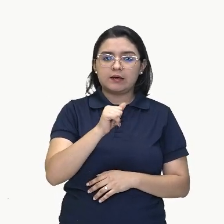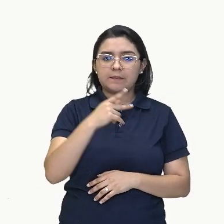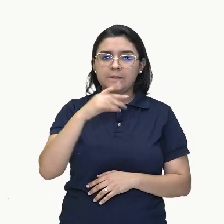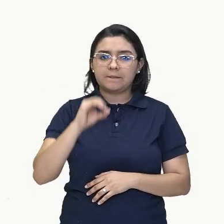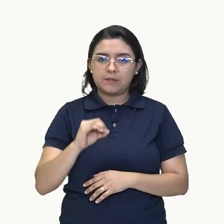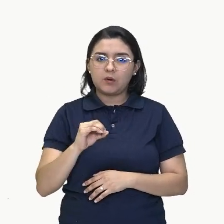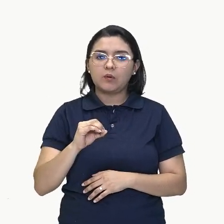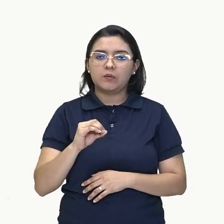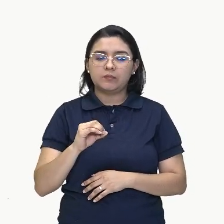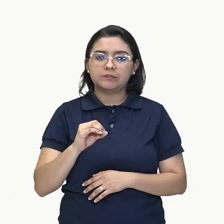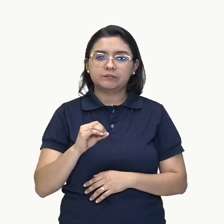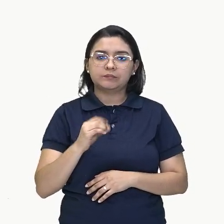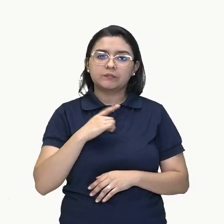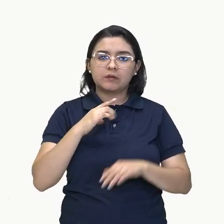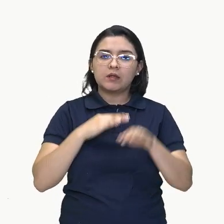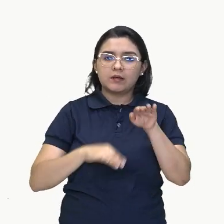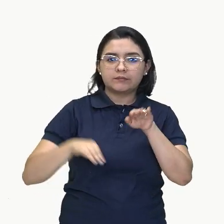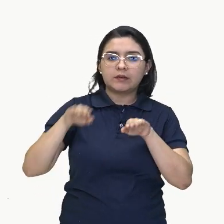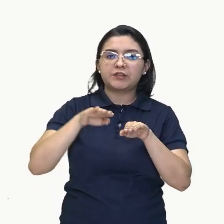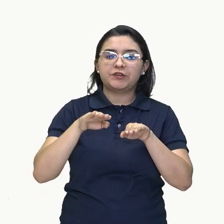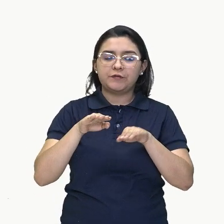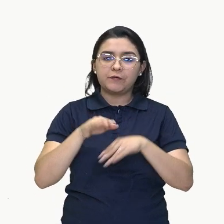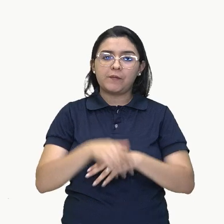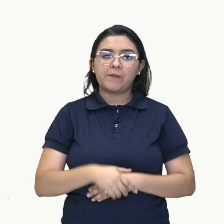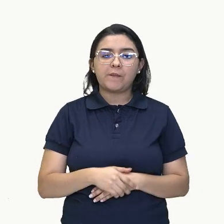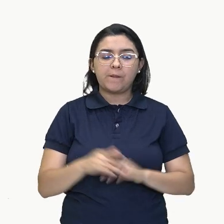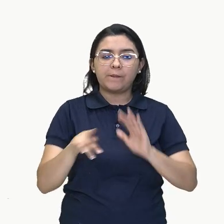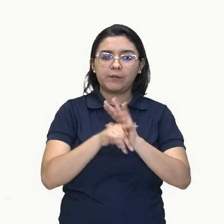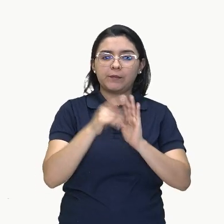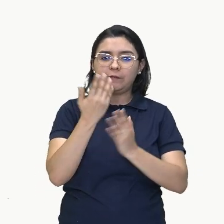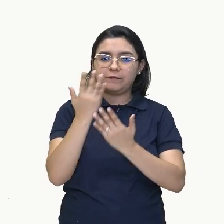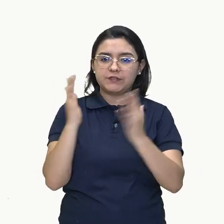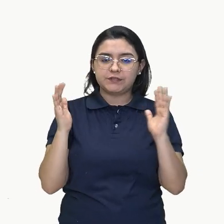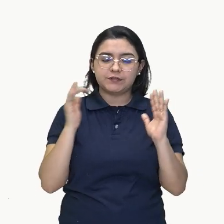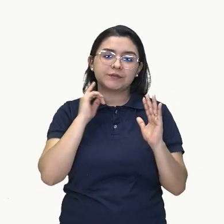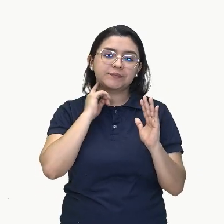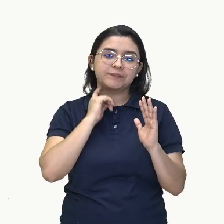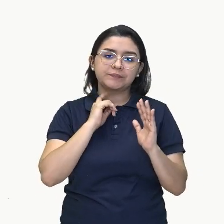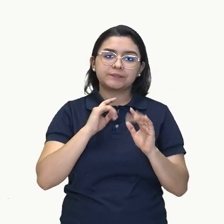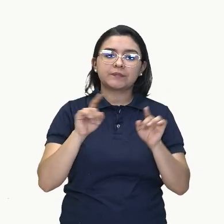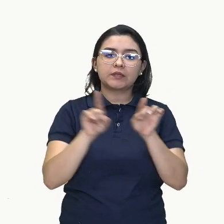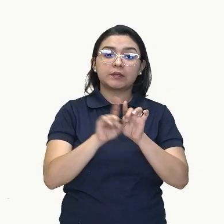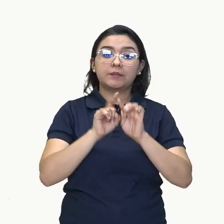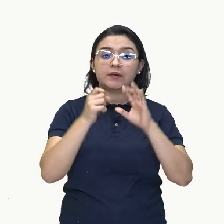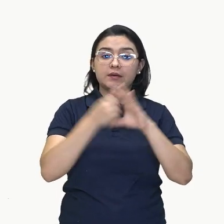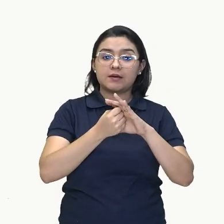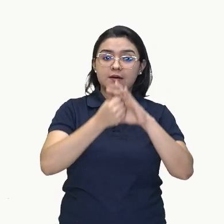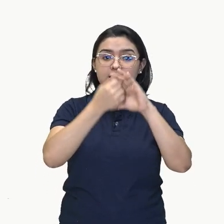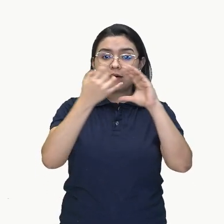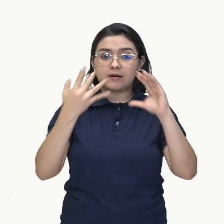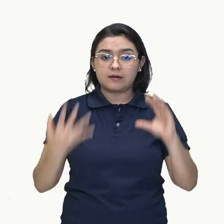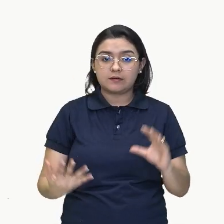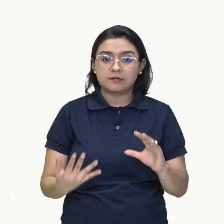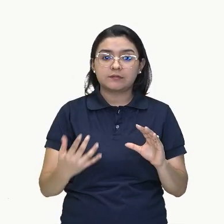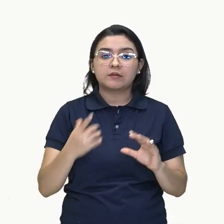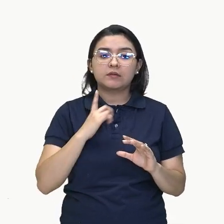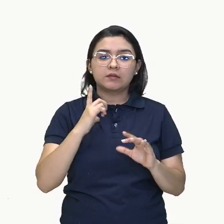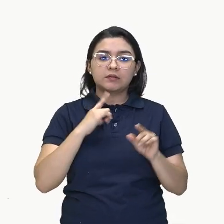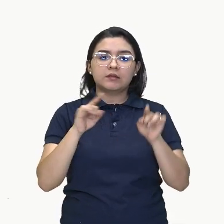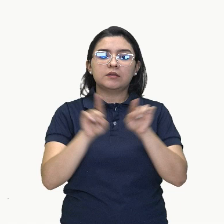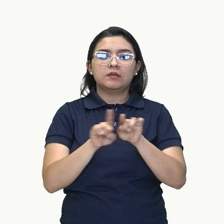né, desse nível da vegetação. E aqui uma característica, olha, é que ela vai